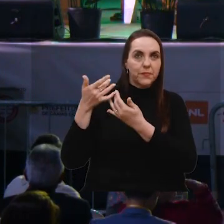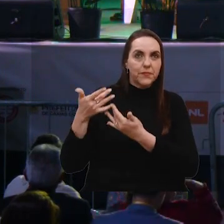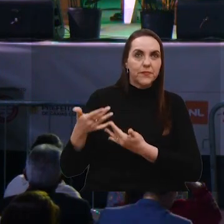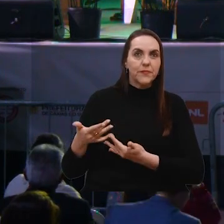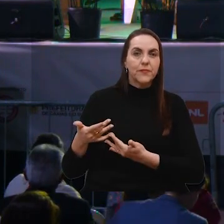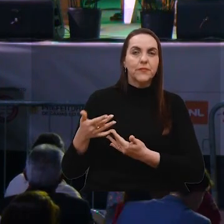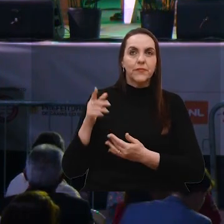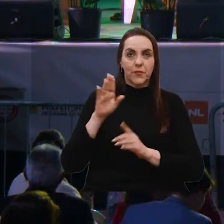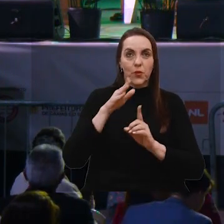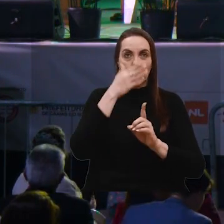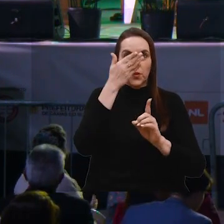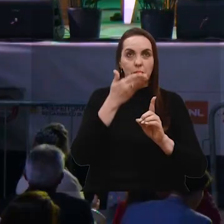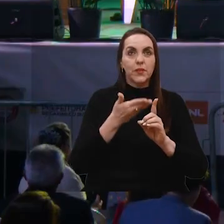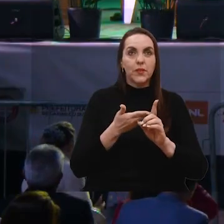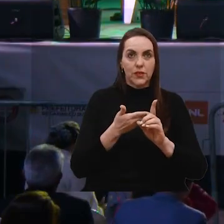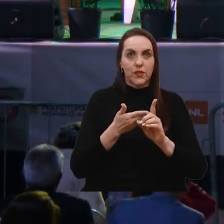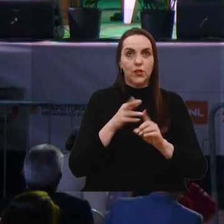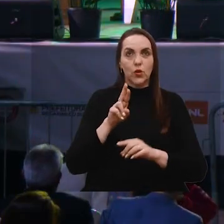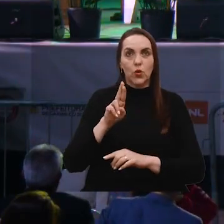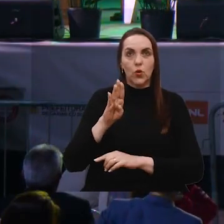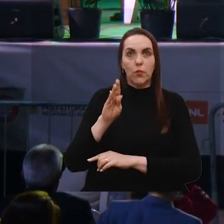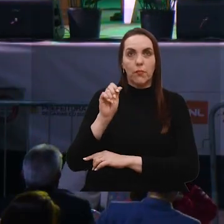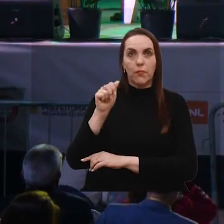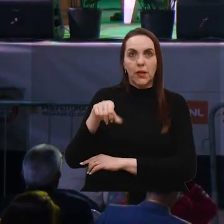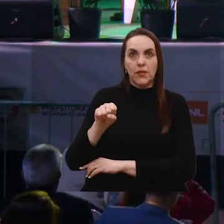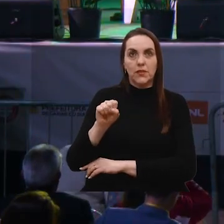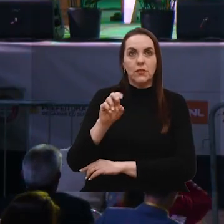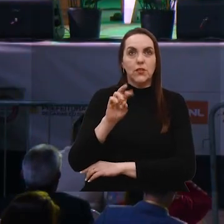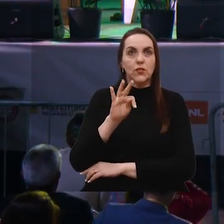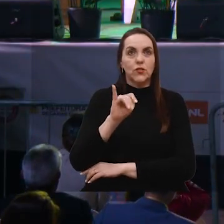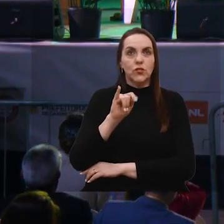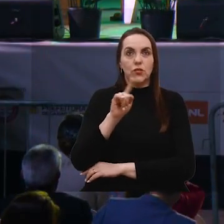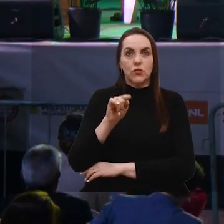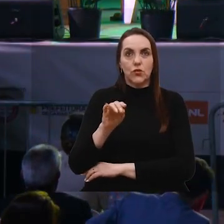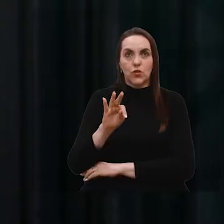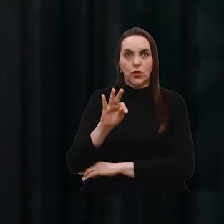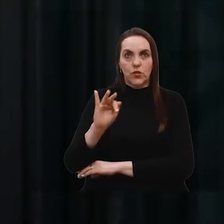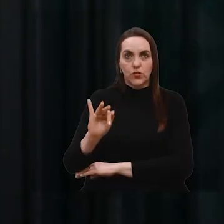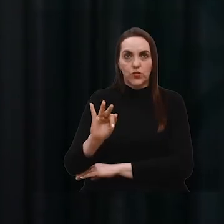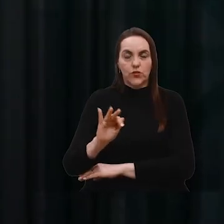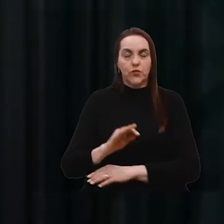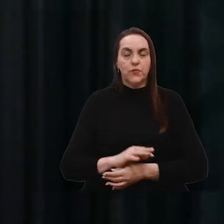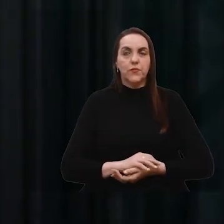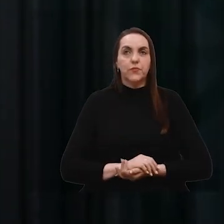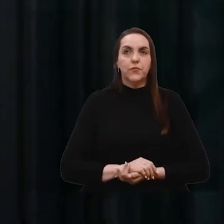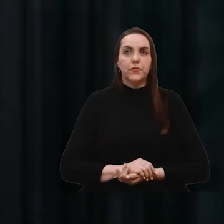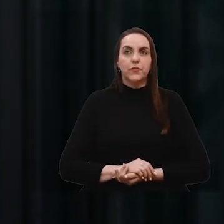Convidamos para fazer uso da palavra o homenageado Rubens Tizotti.